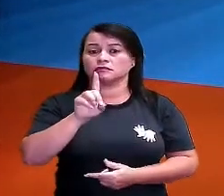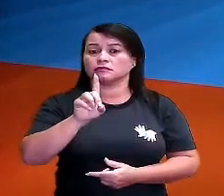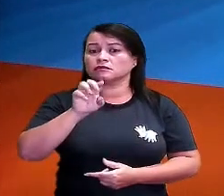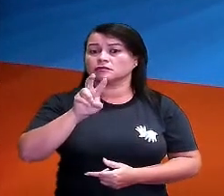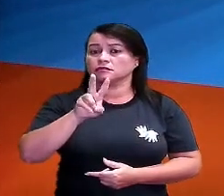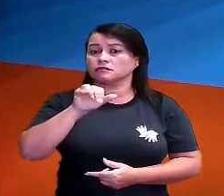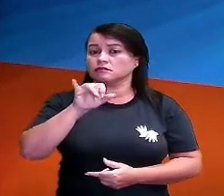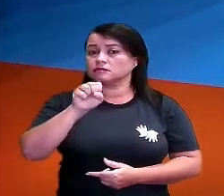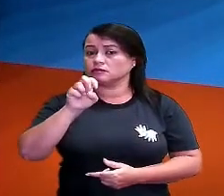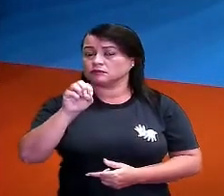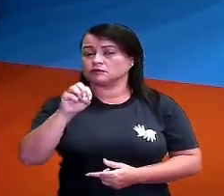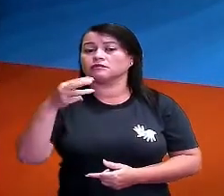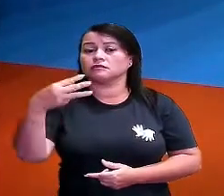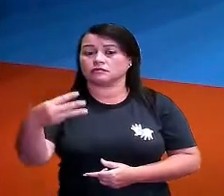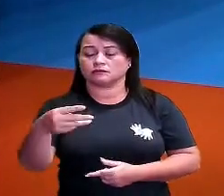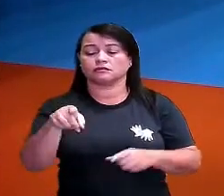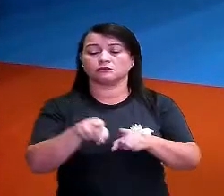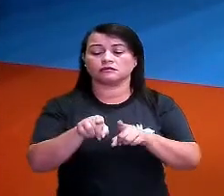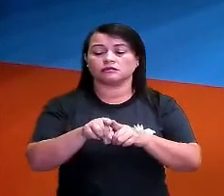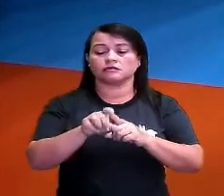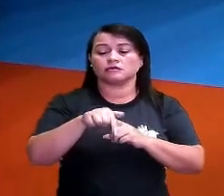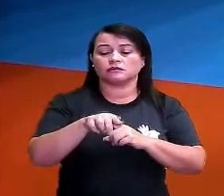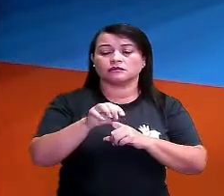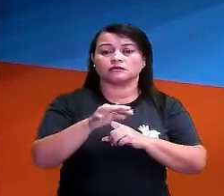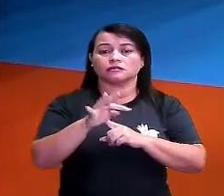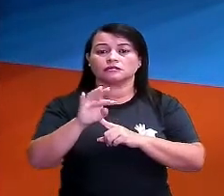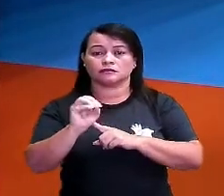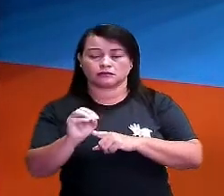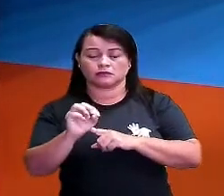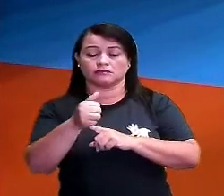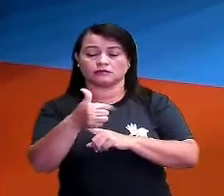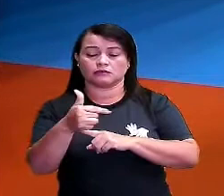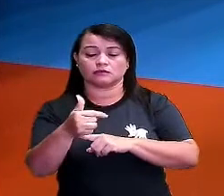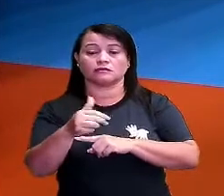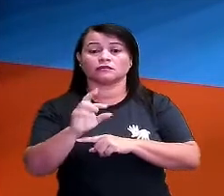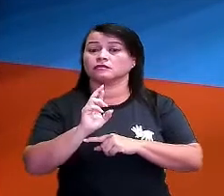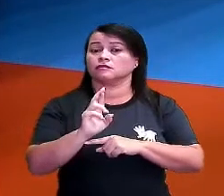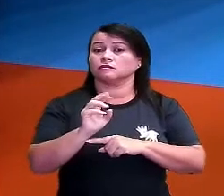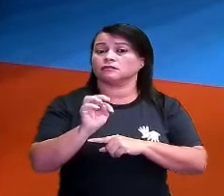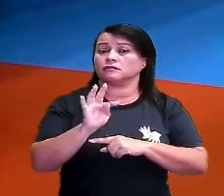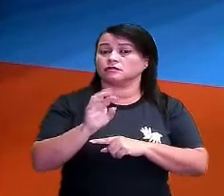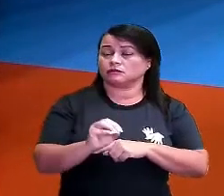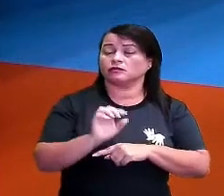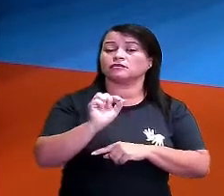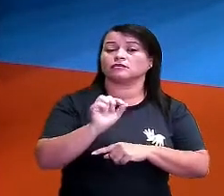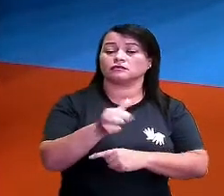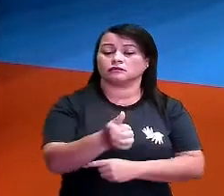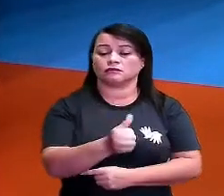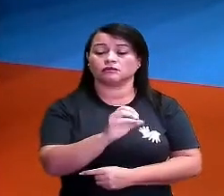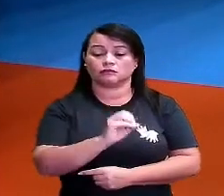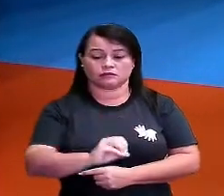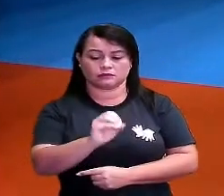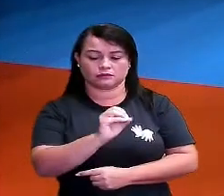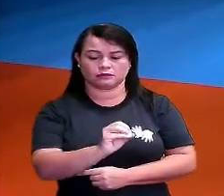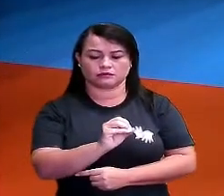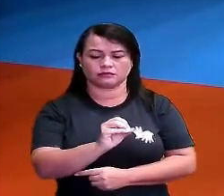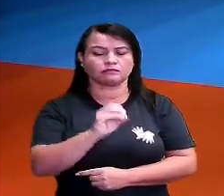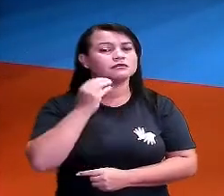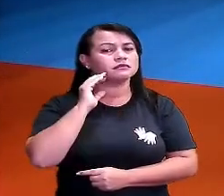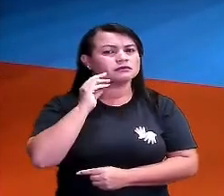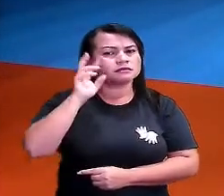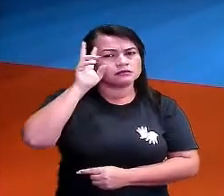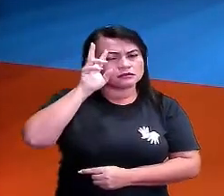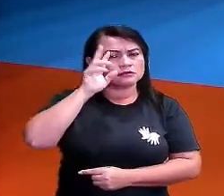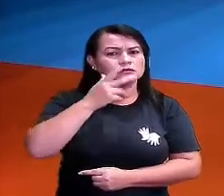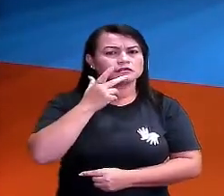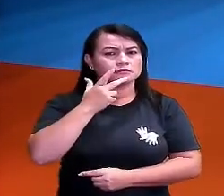o quociente 12 e o meu resto aqui foi 0. Lembra lá que a gente trouxe mais ou menos a ideia da divisão exata